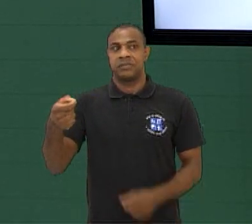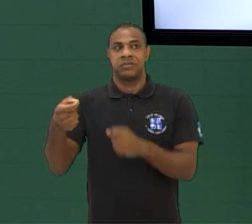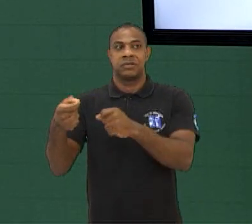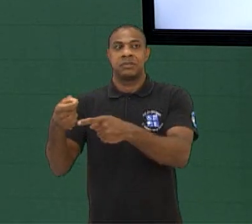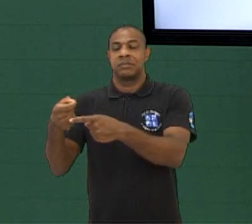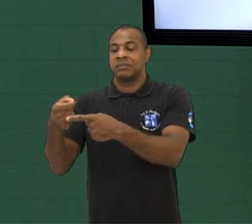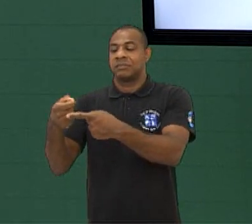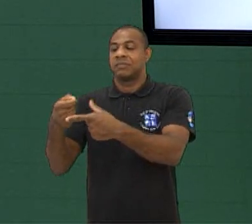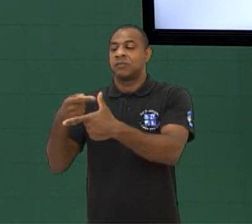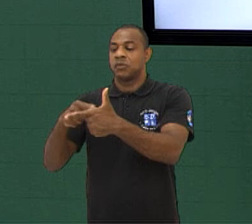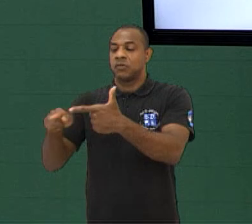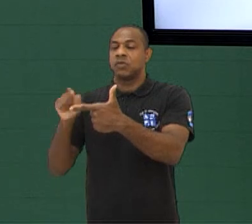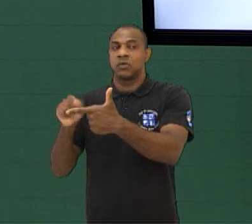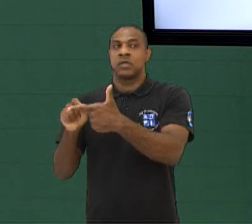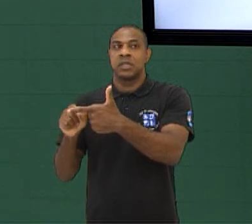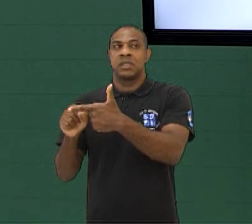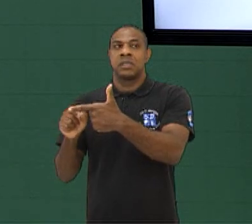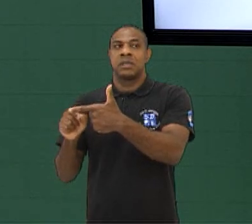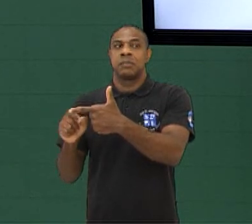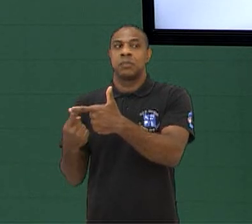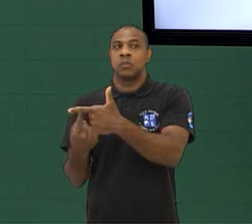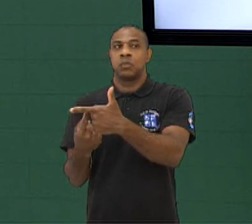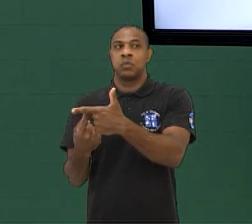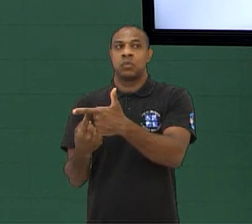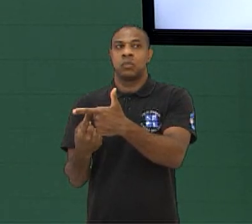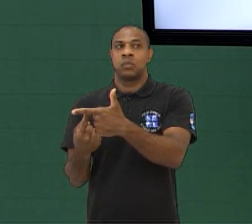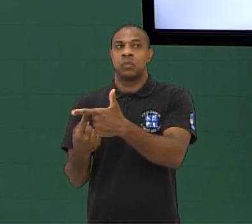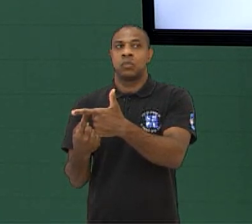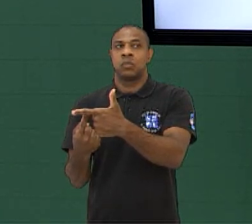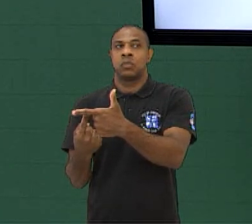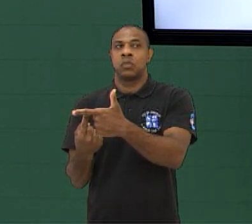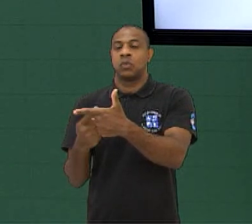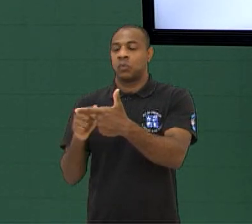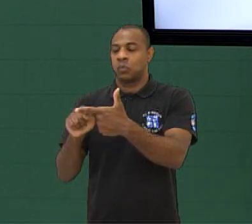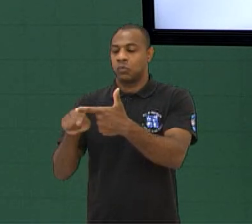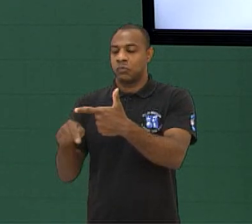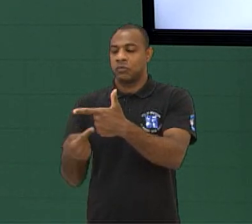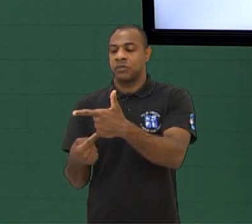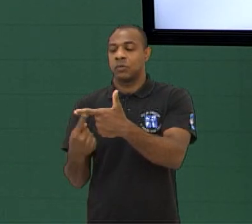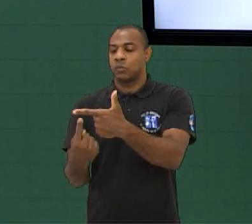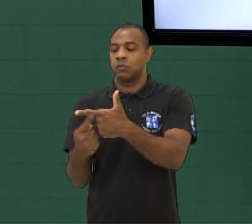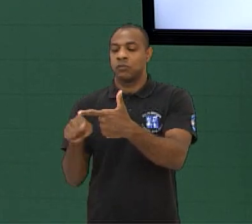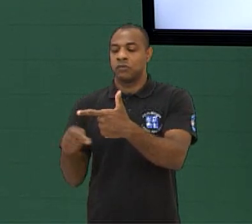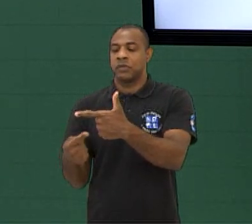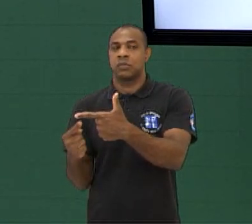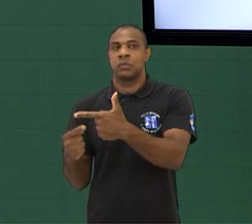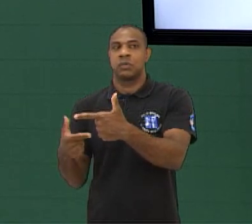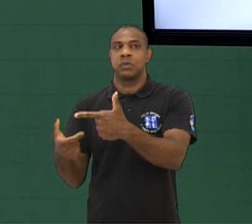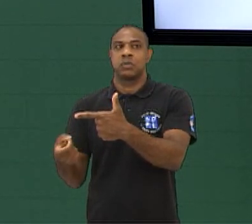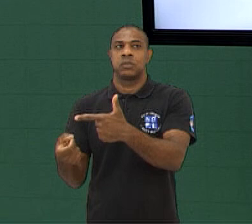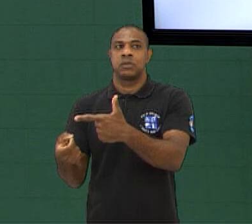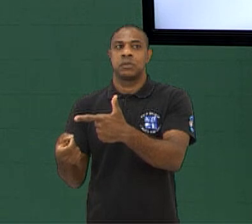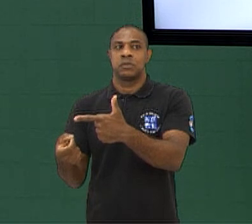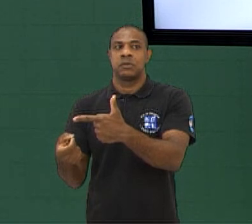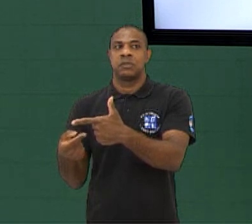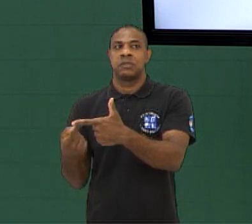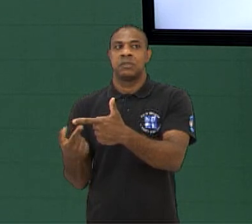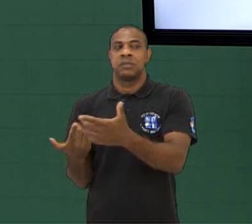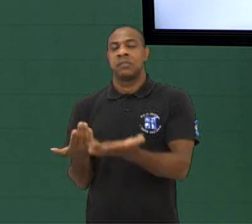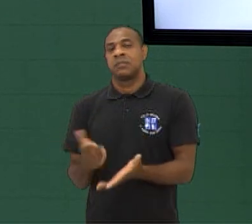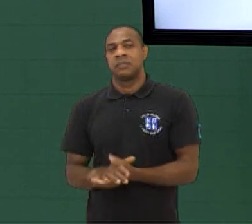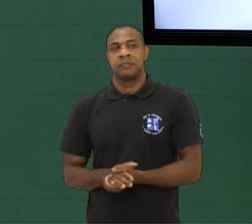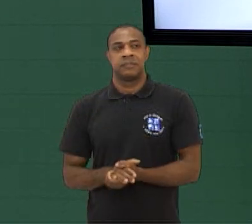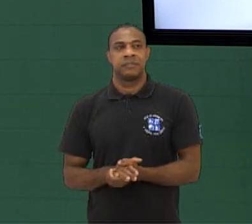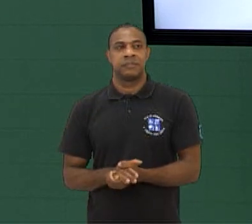7,20 divide, até vou fazer em amarelo aqui para destacar, por 1,2. Ou